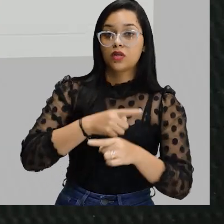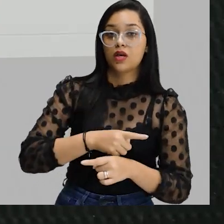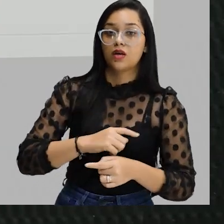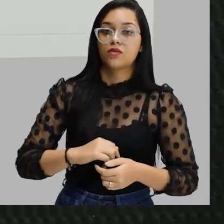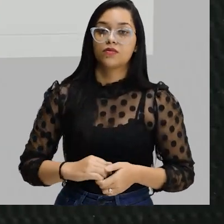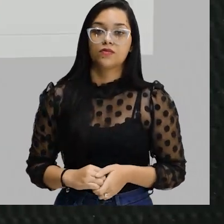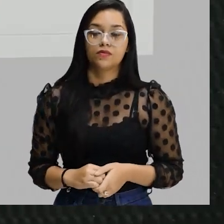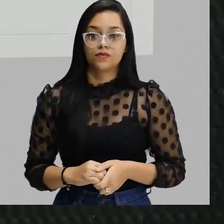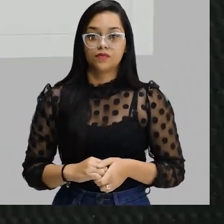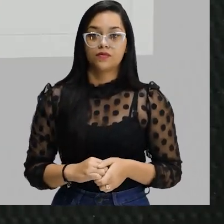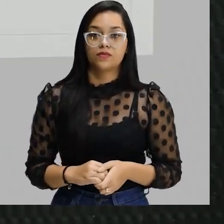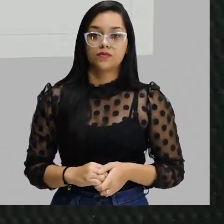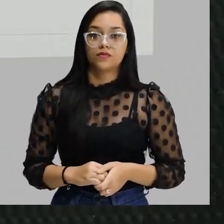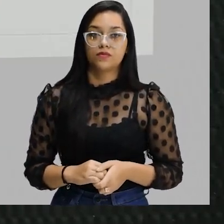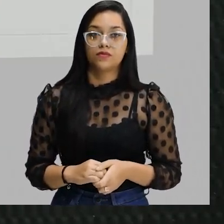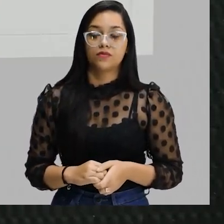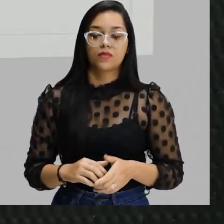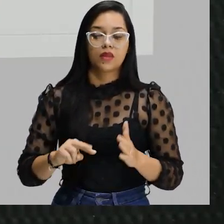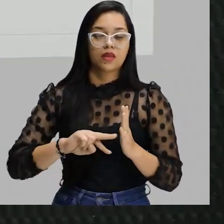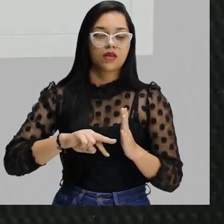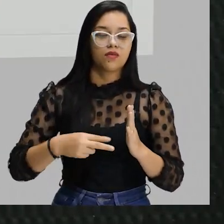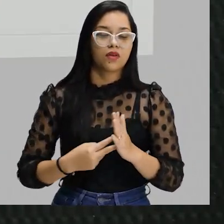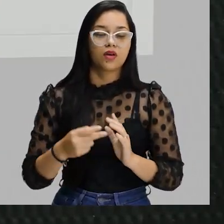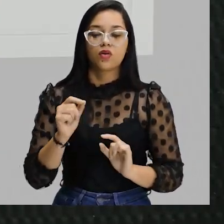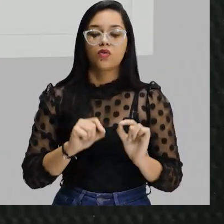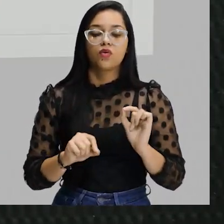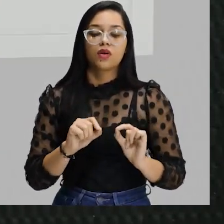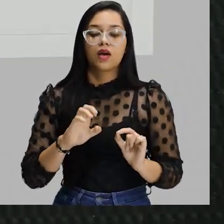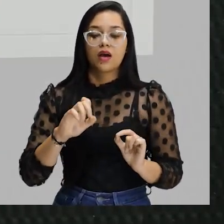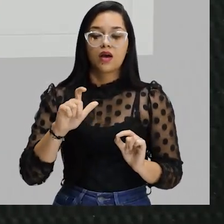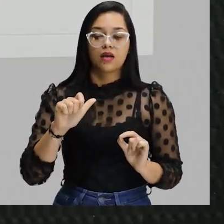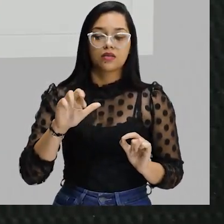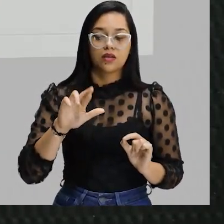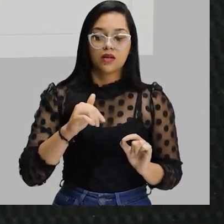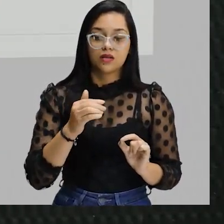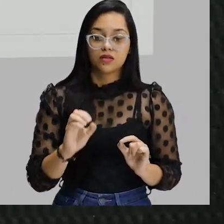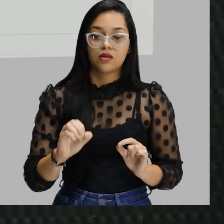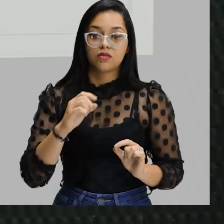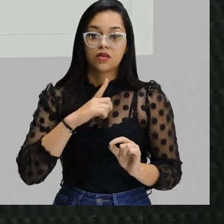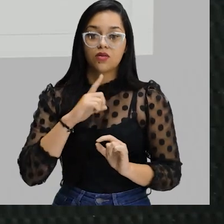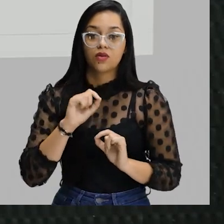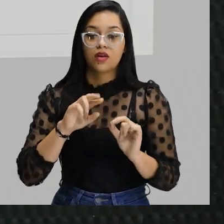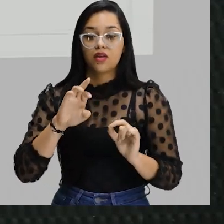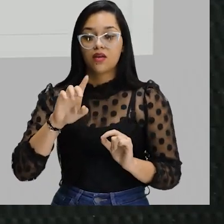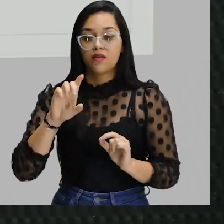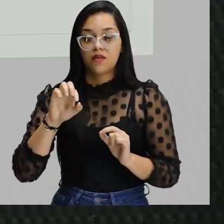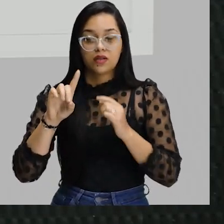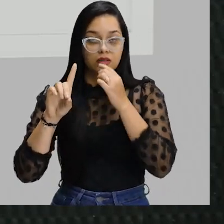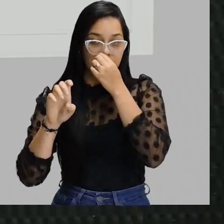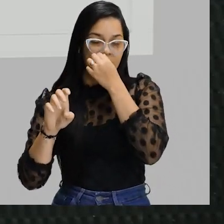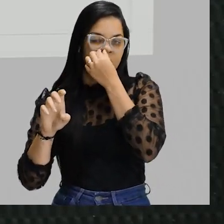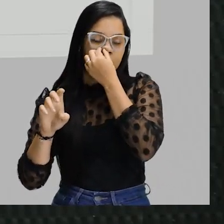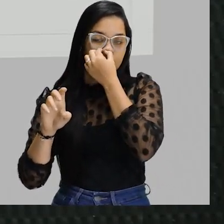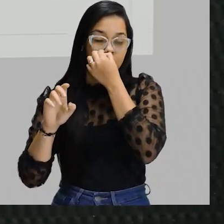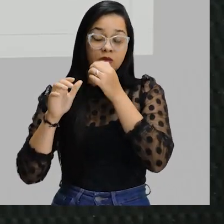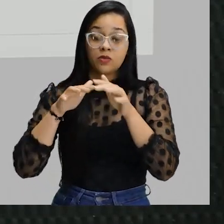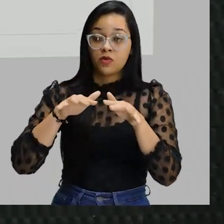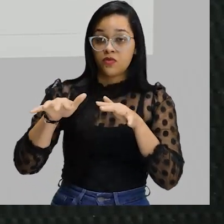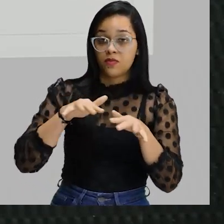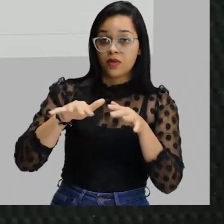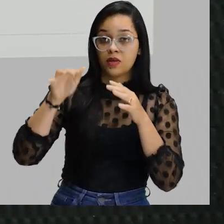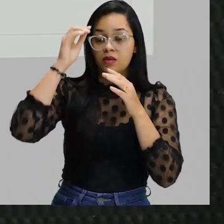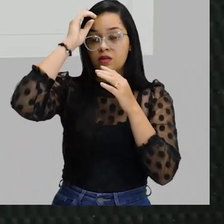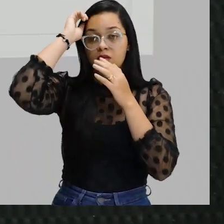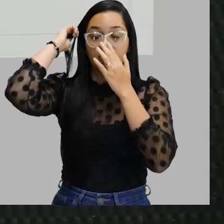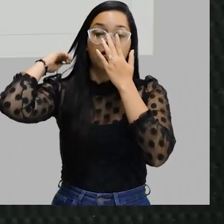contrário, certo? Ou seja, a aceleração ela está tirando velocidade do movimento, certo?